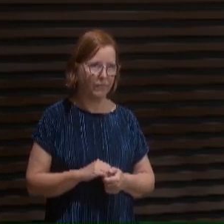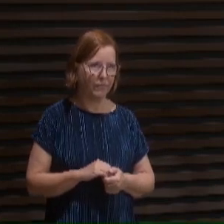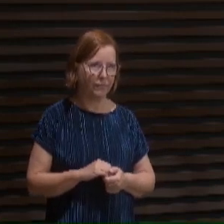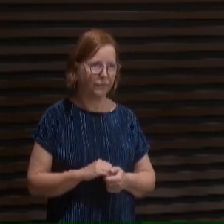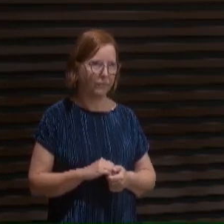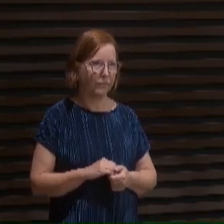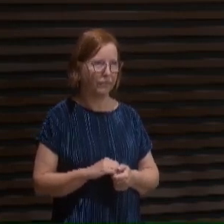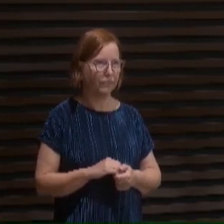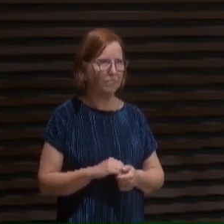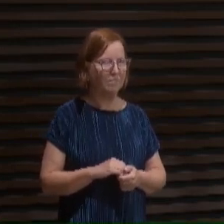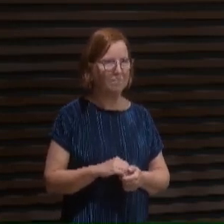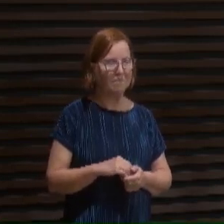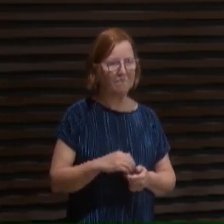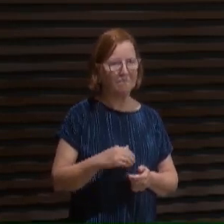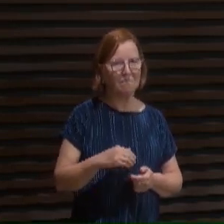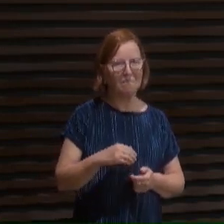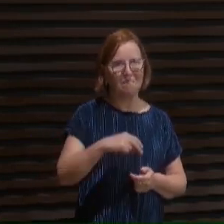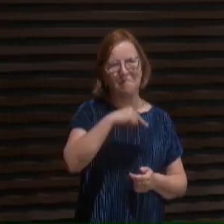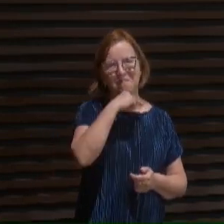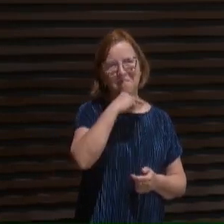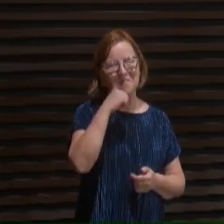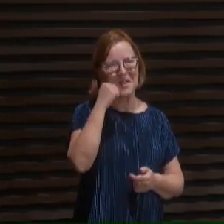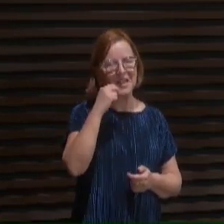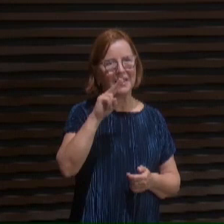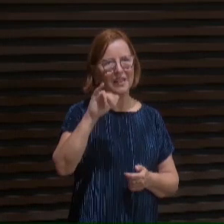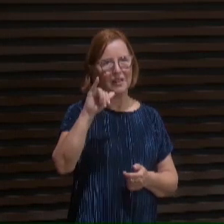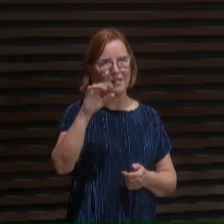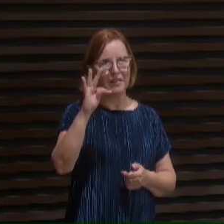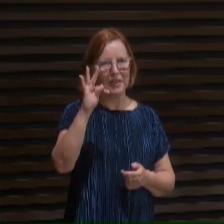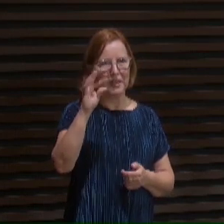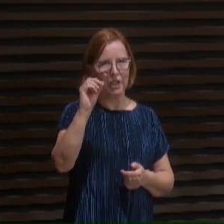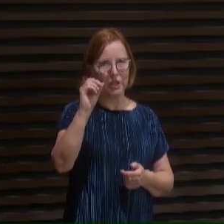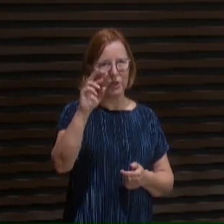A Vitória estava vendo um negócio lá de um... O que é isso, Vitória?